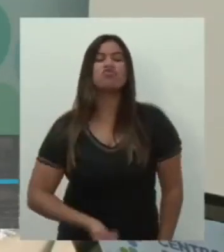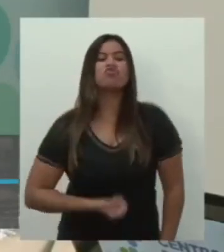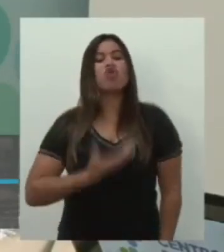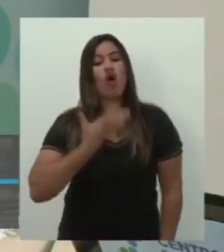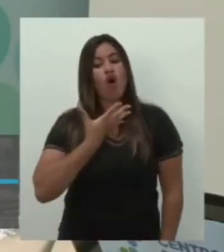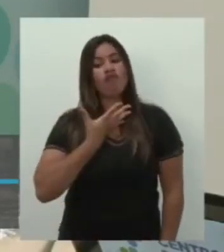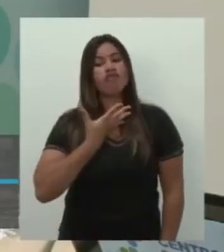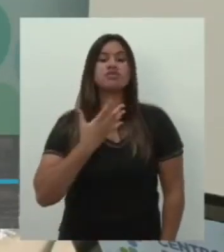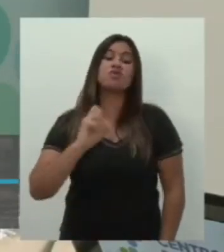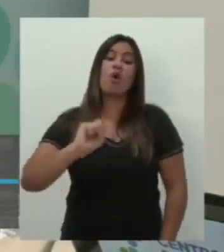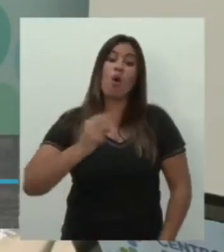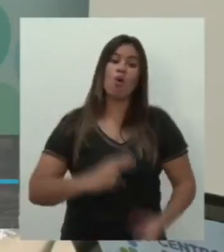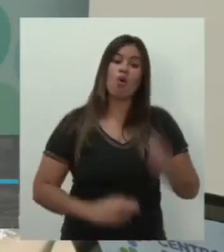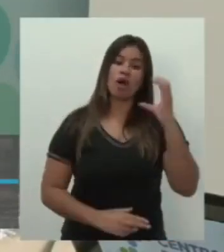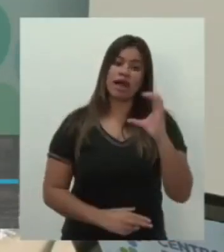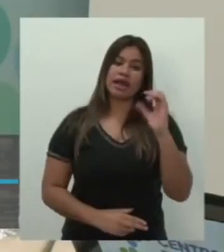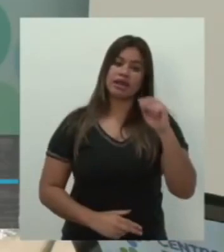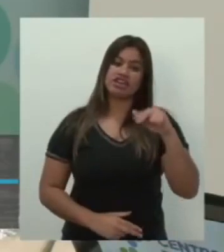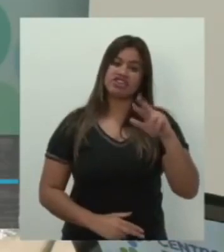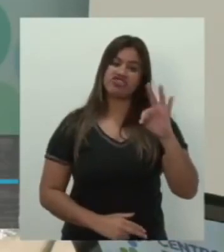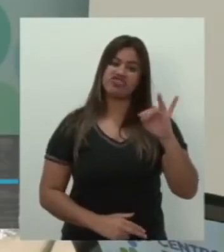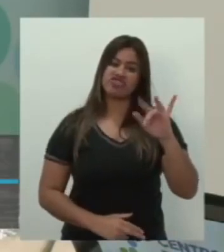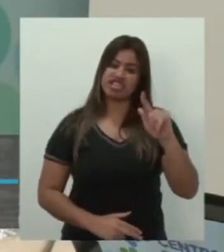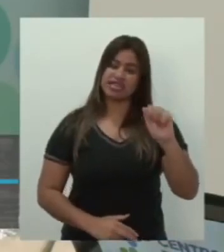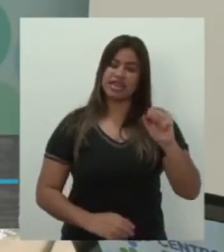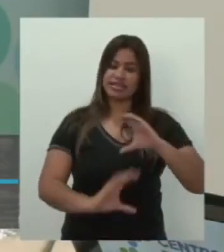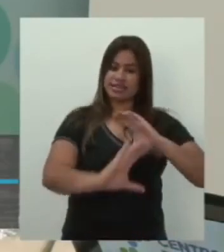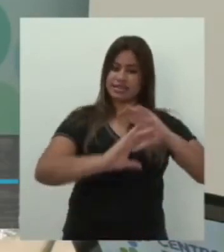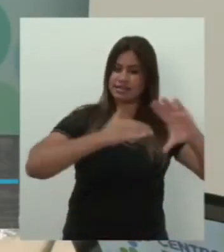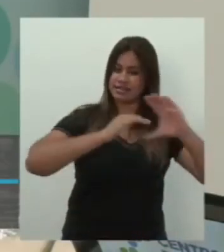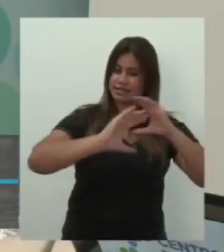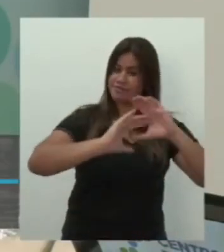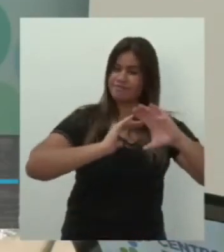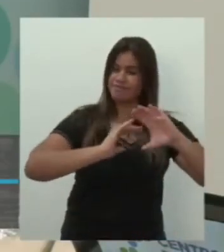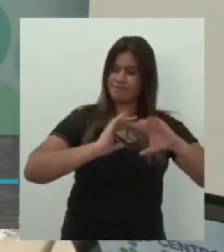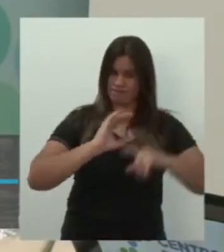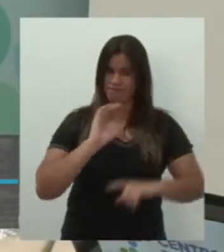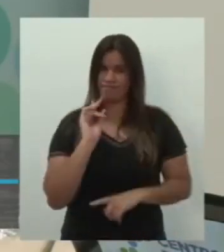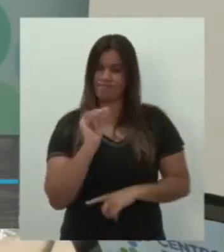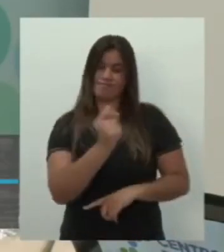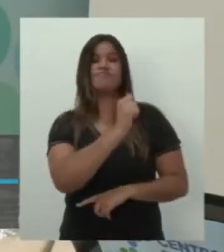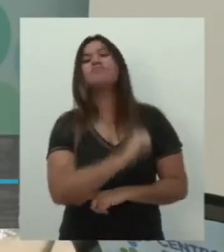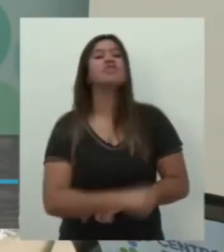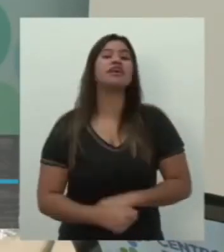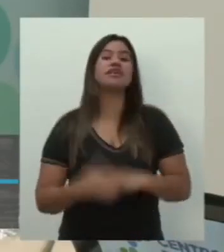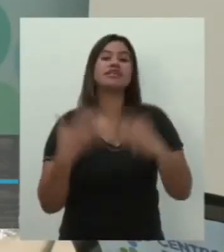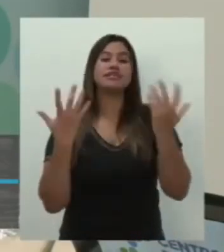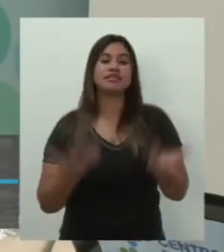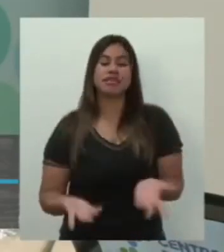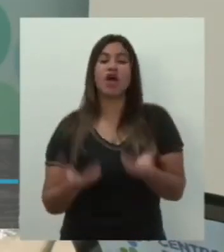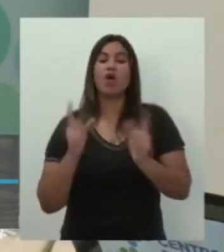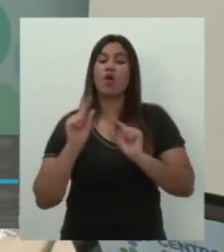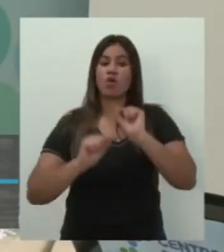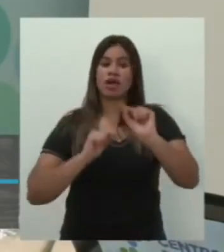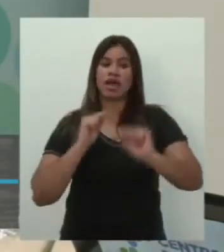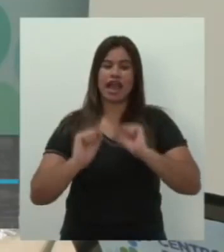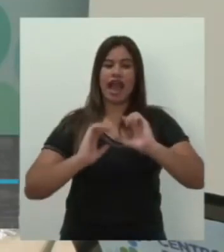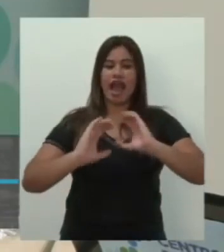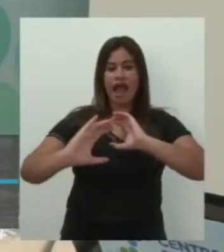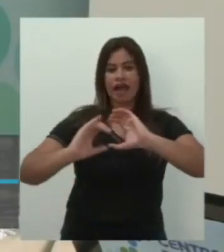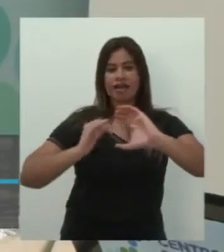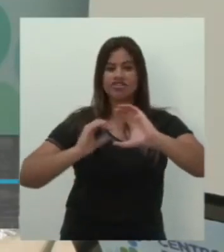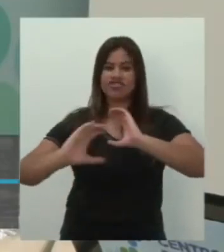cantigas, vamos encarar como sinônimos. A mesma coisa, trovas e cantigas. Então, para essas cantigas